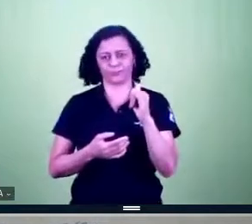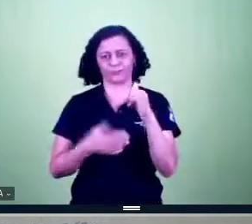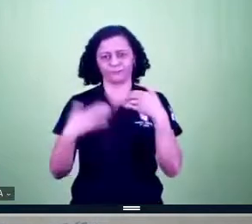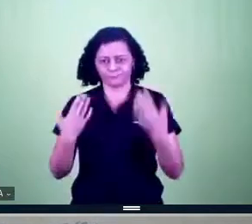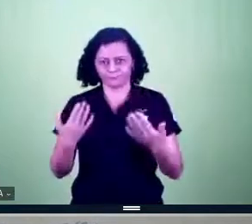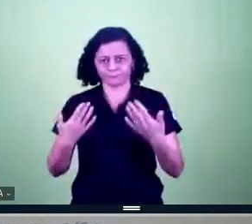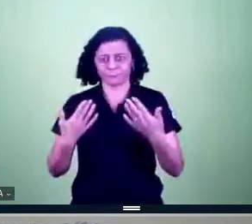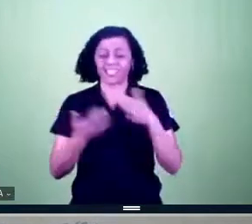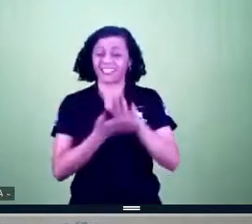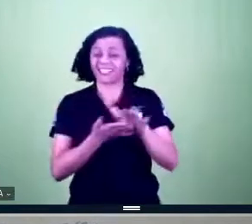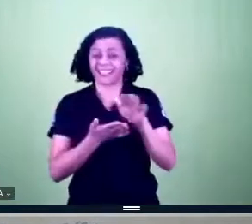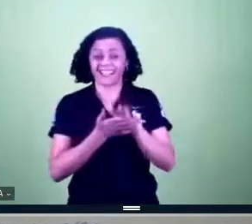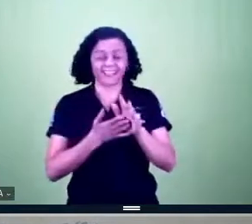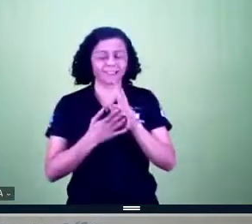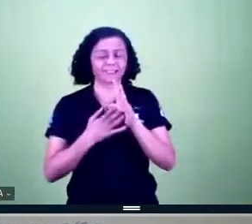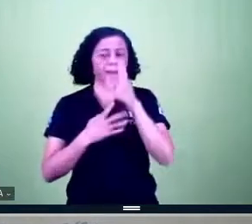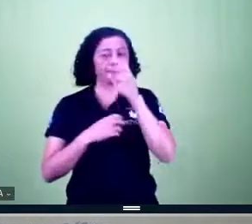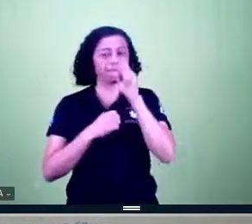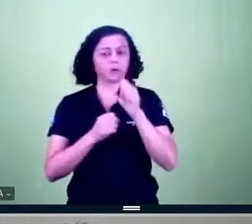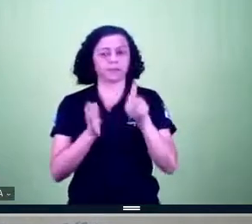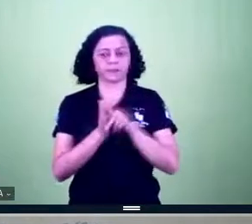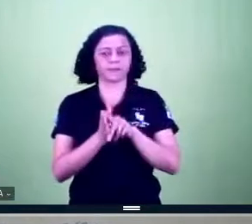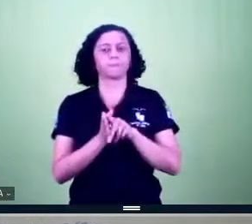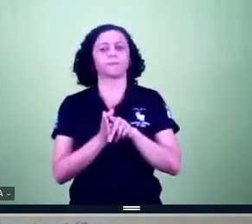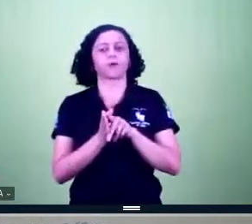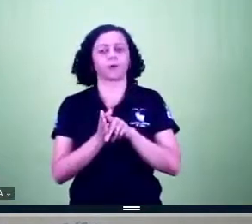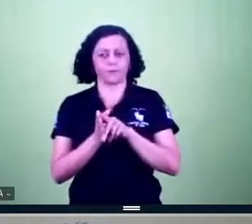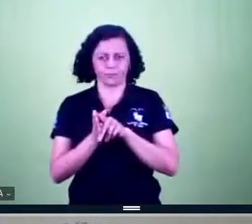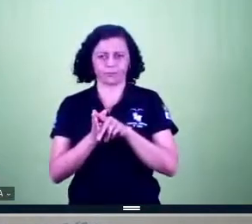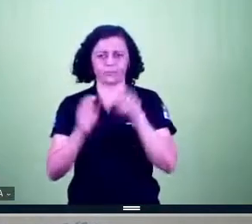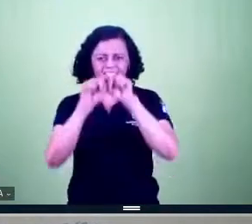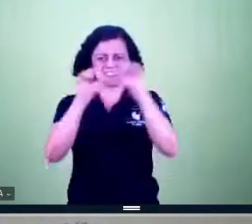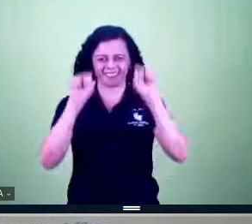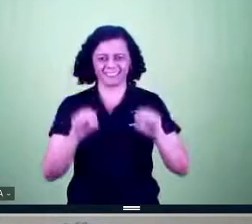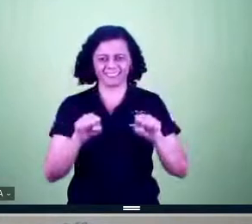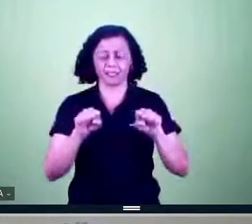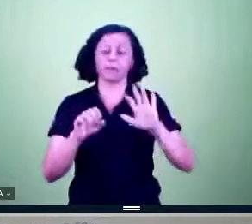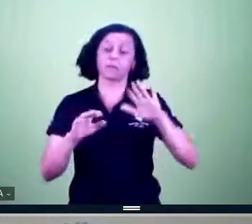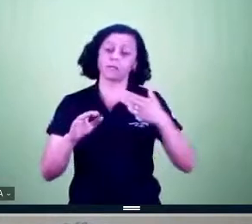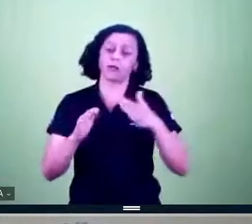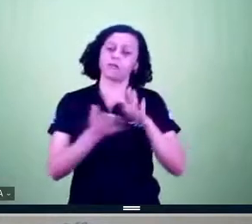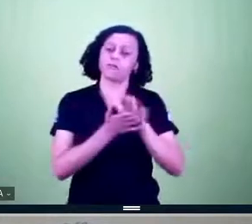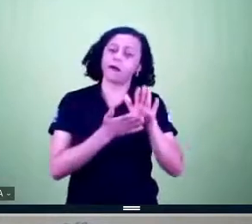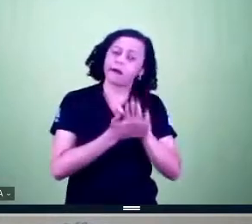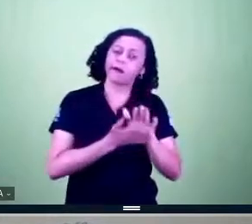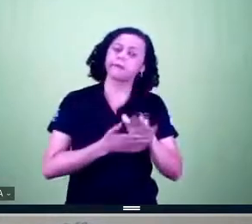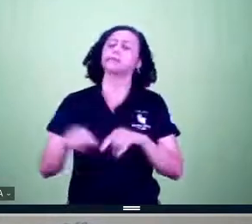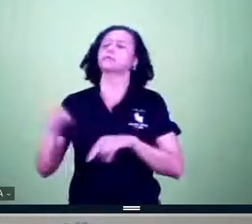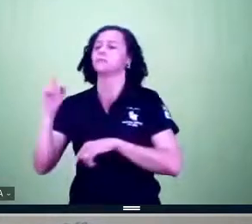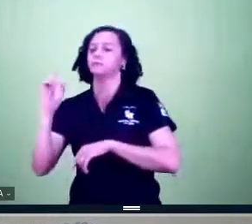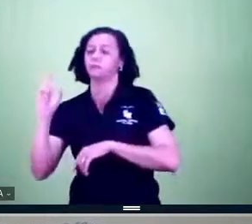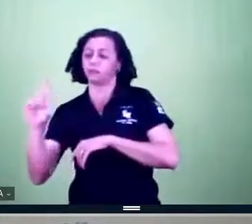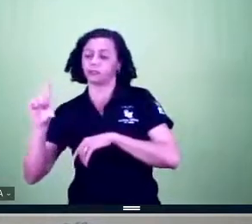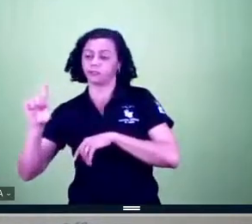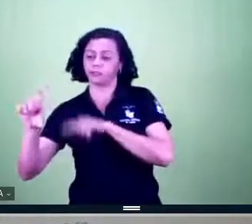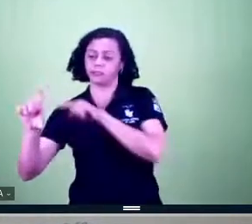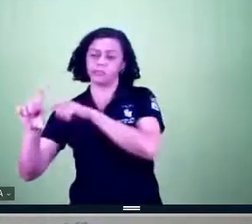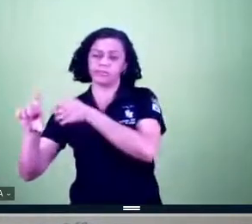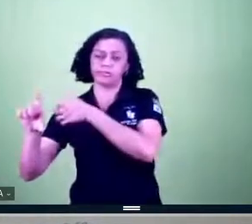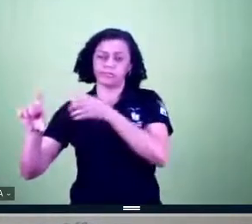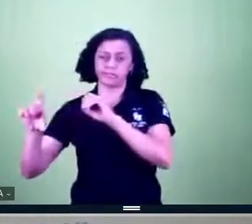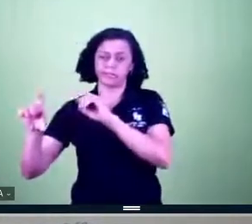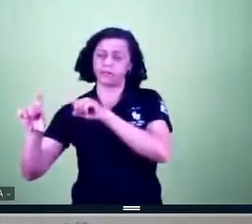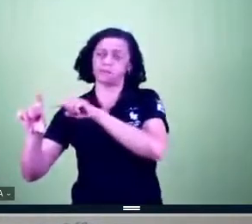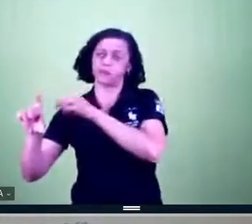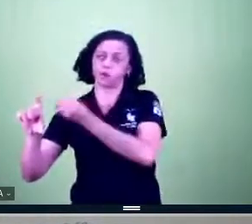Eles consomem potência do sistema. E ao fazer isso, eles vão consumindo tensão pelo caminho também. Então aqui eu estou provendo de tensão, eu